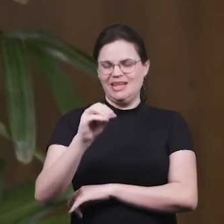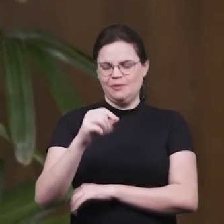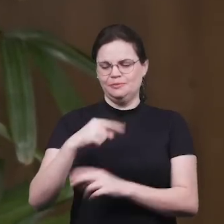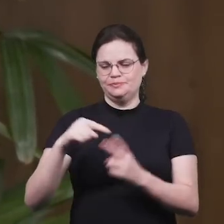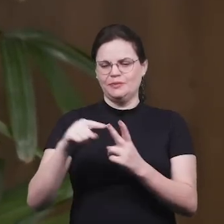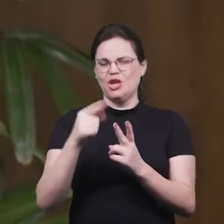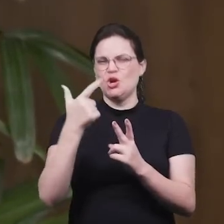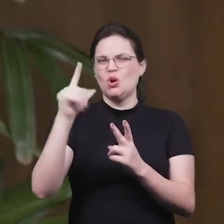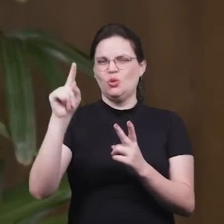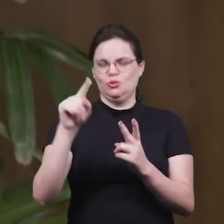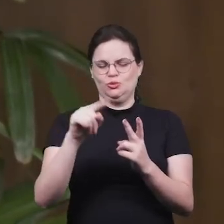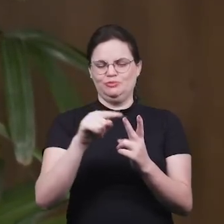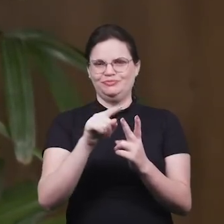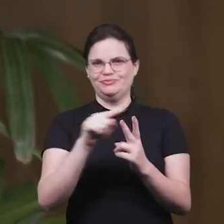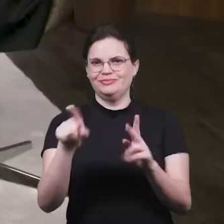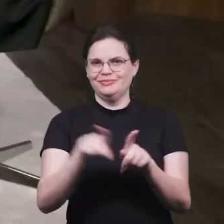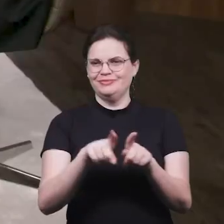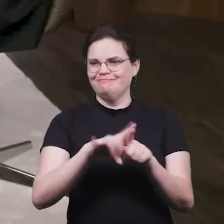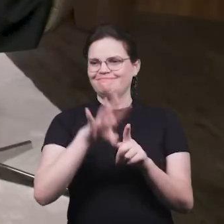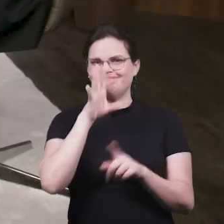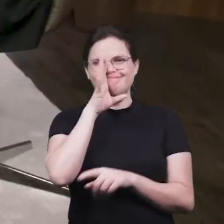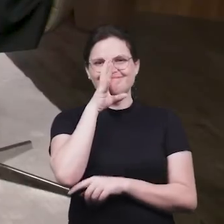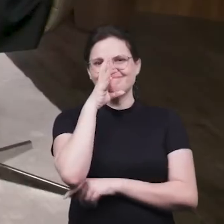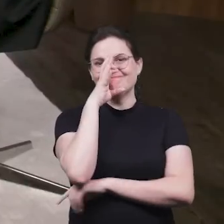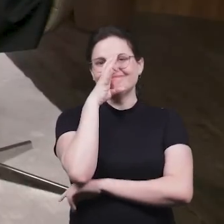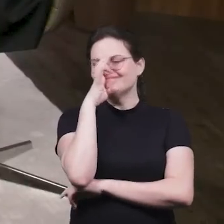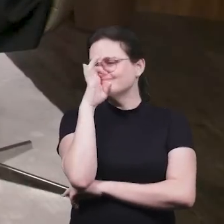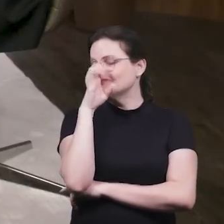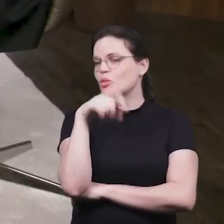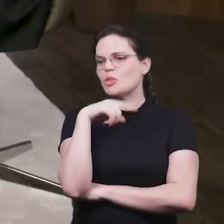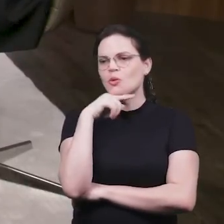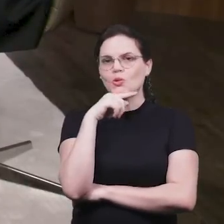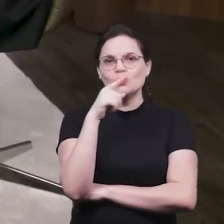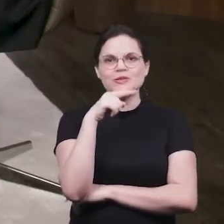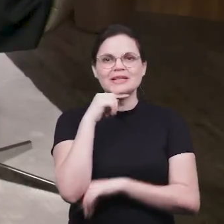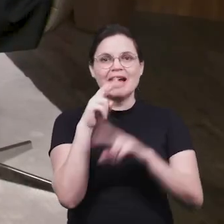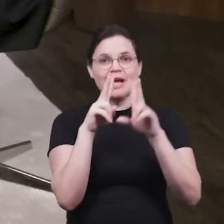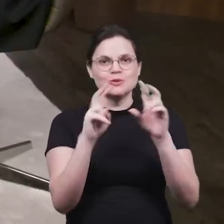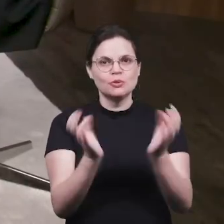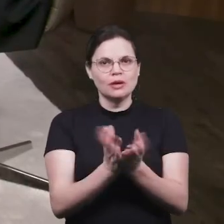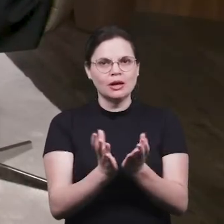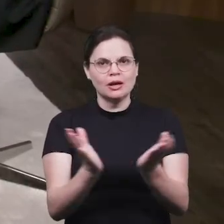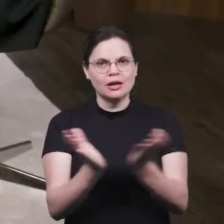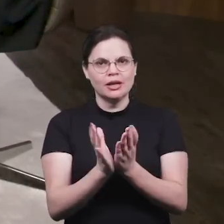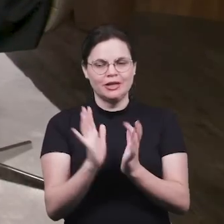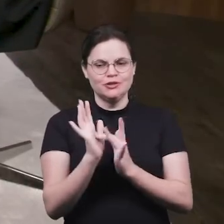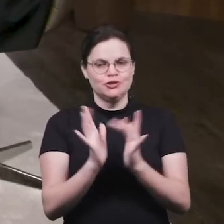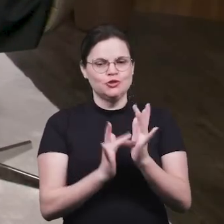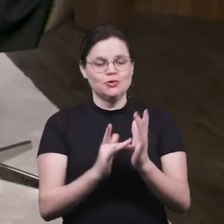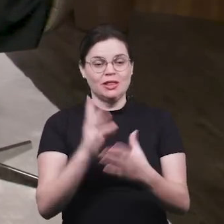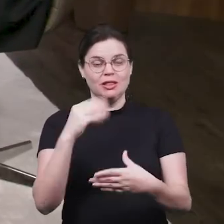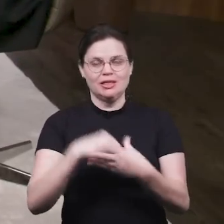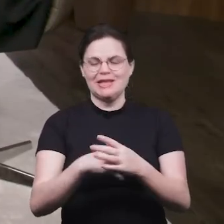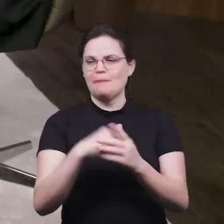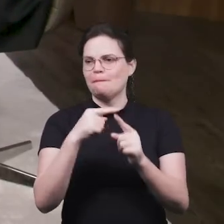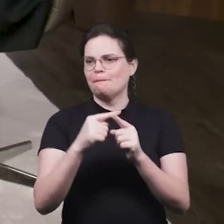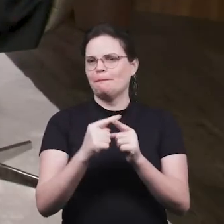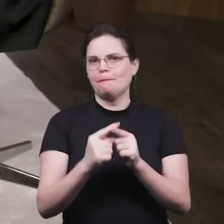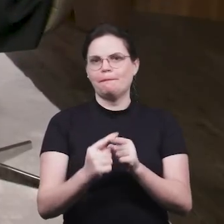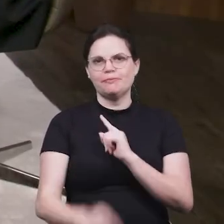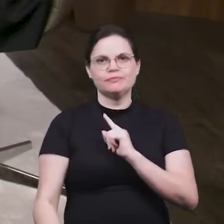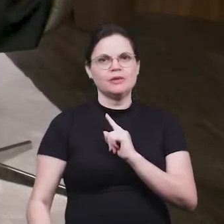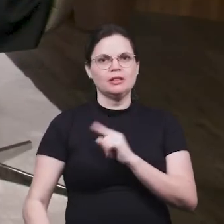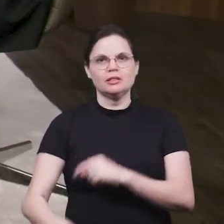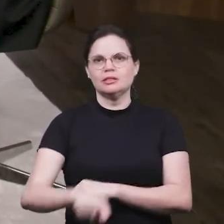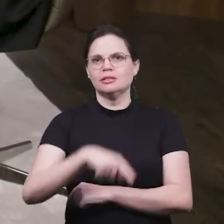é muito grande, mas mesmo assim não posso falar nem cidades nem nomes para não expor, mas já